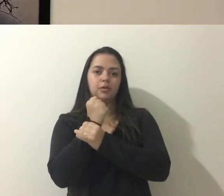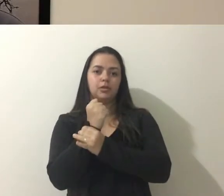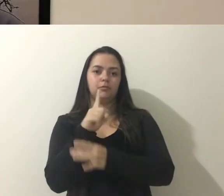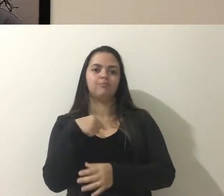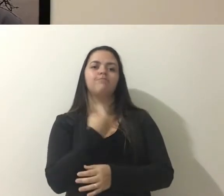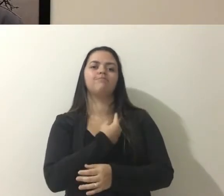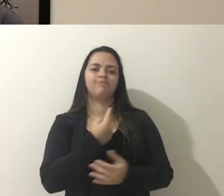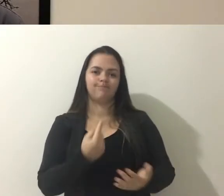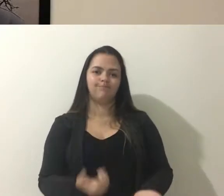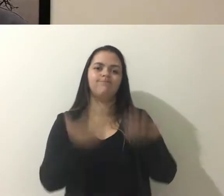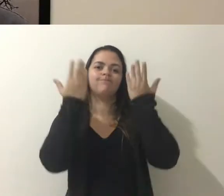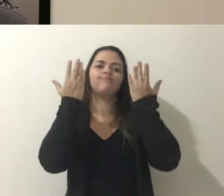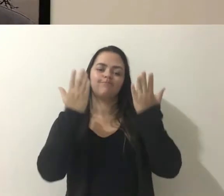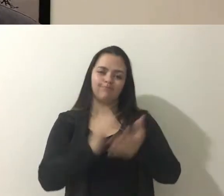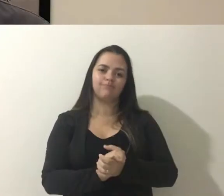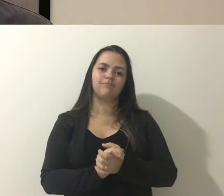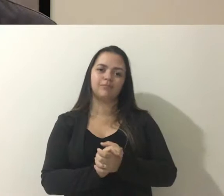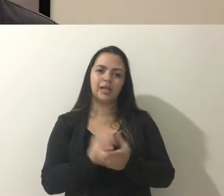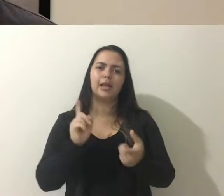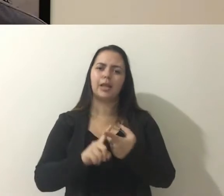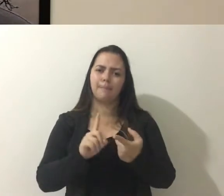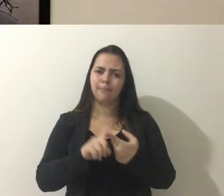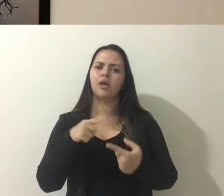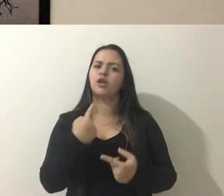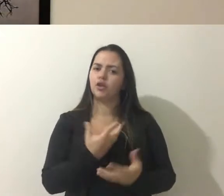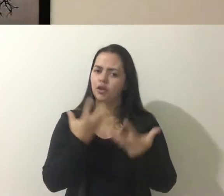ressurreição. Nós vamos um dia